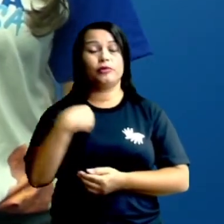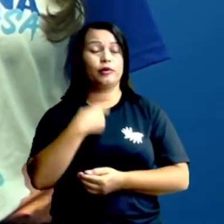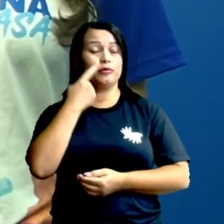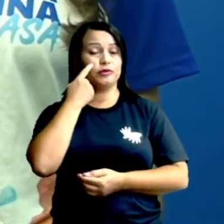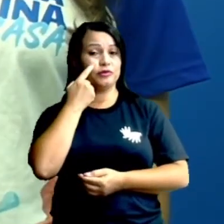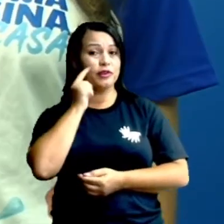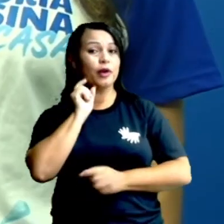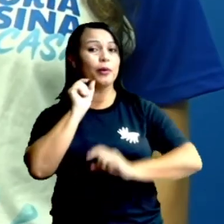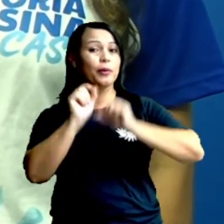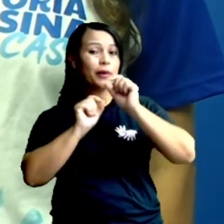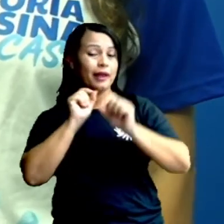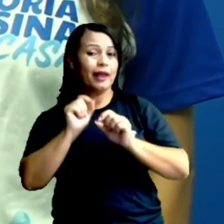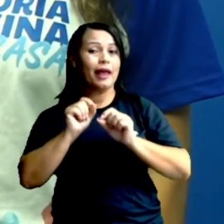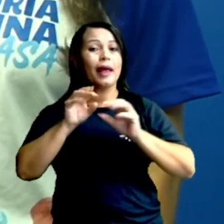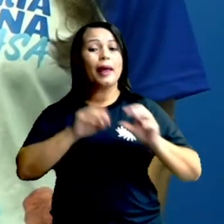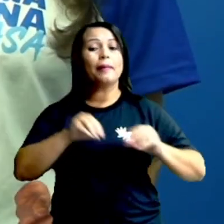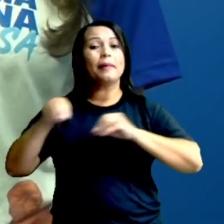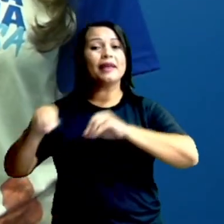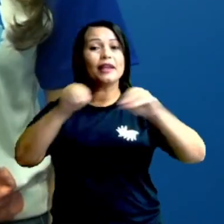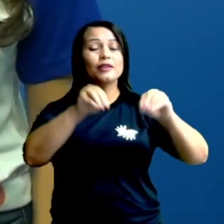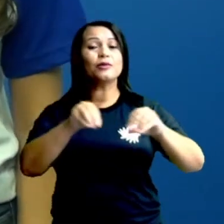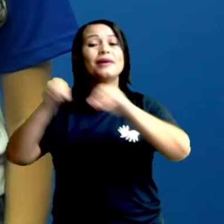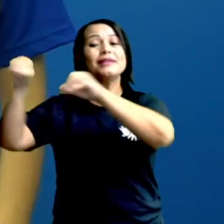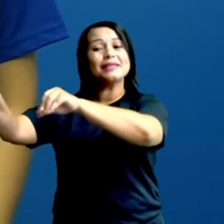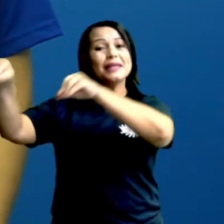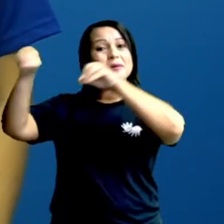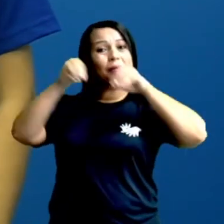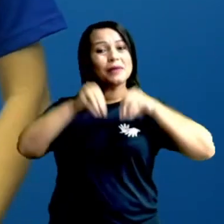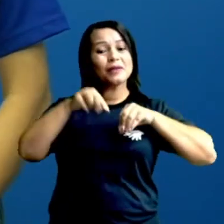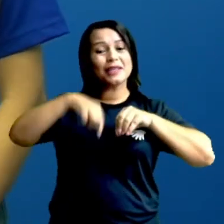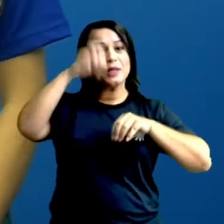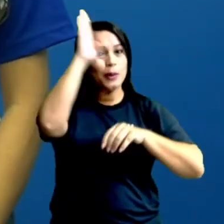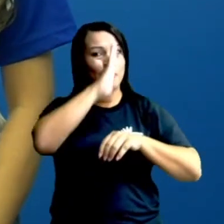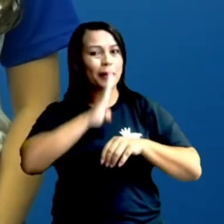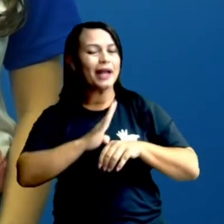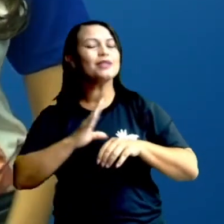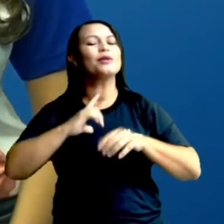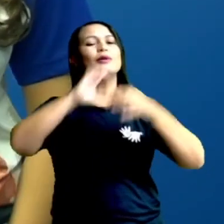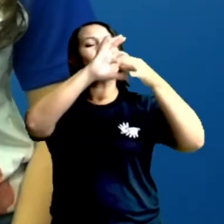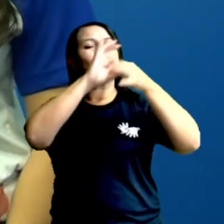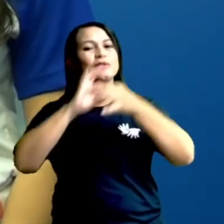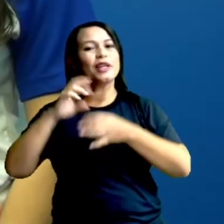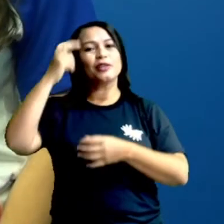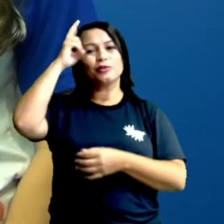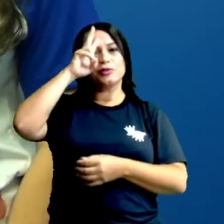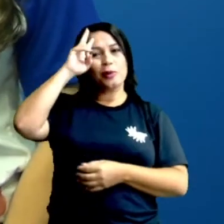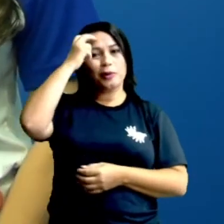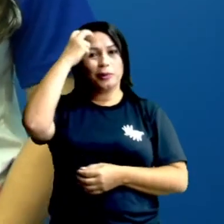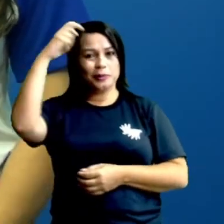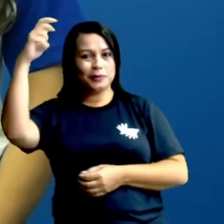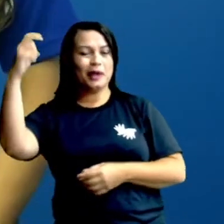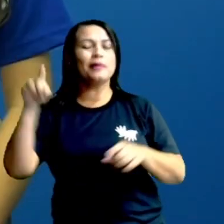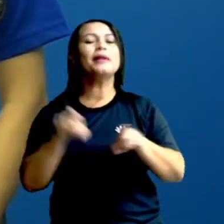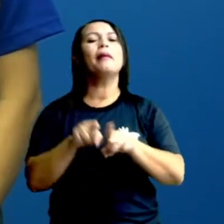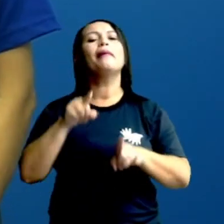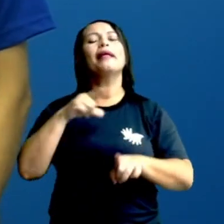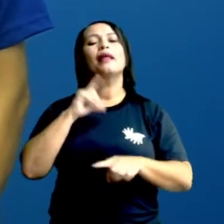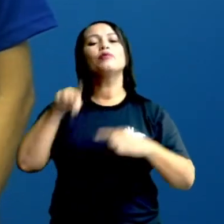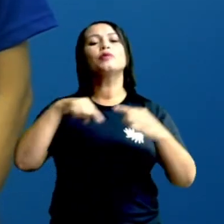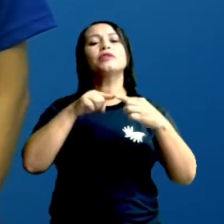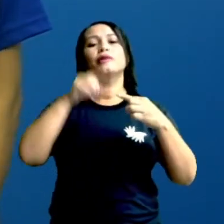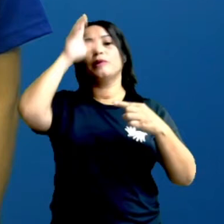vai trabalhar migrações e imigrações no Brasil, tá? No seu contexto histórico e cultural. O objetivo